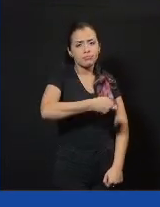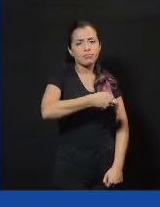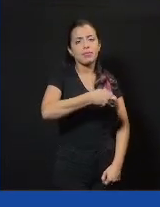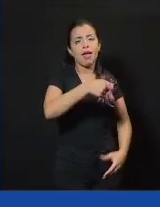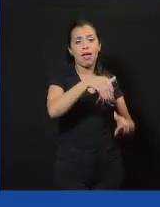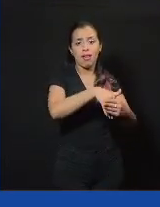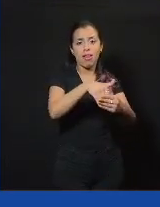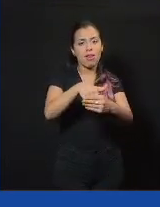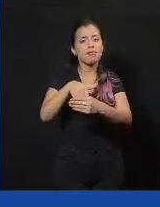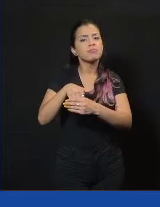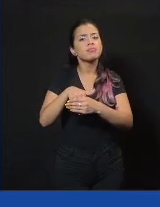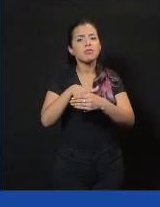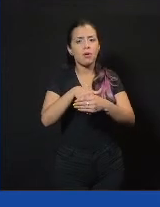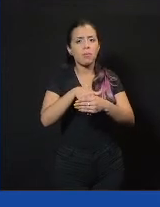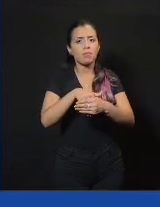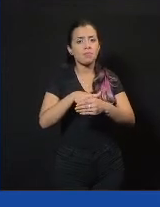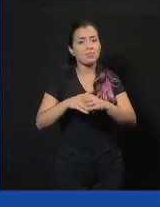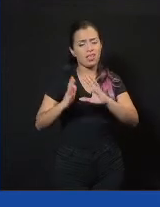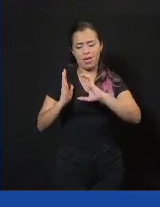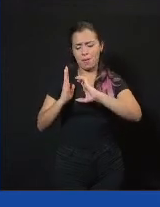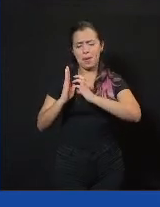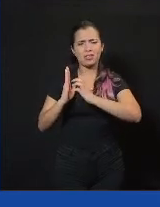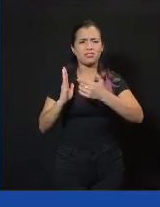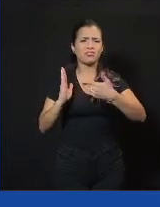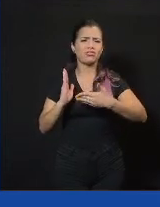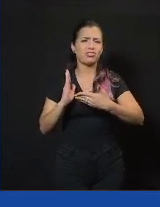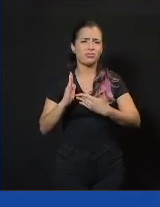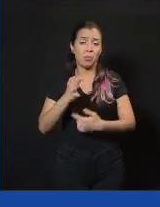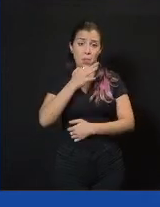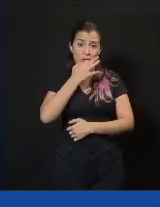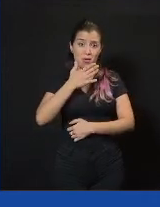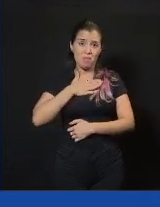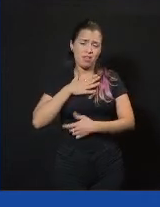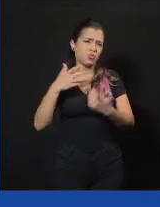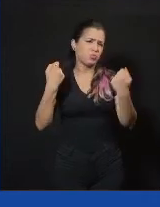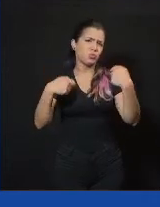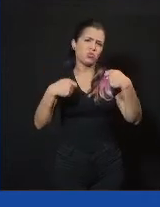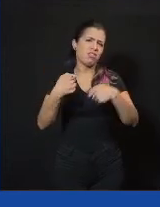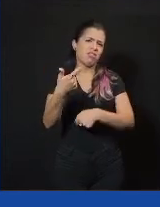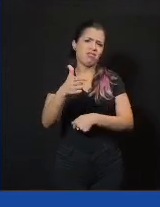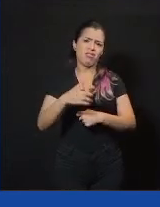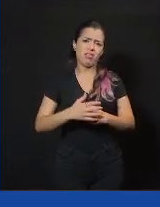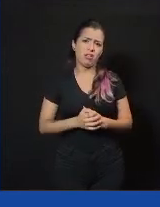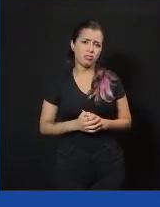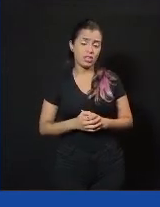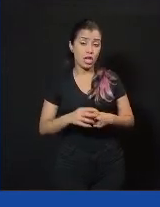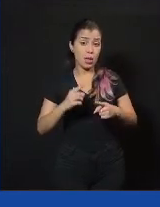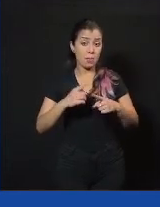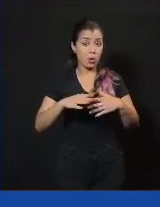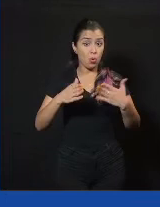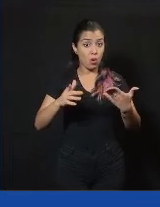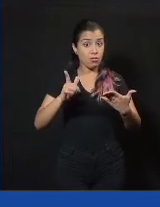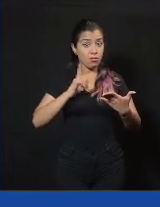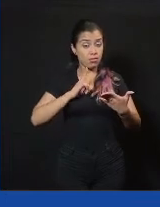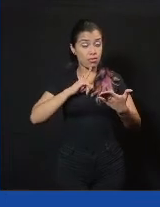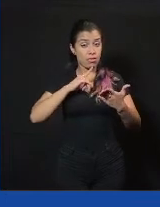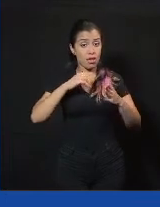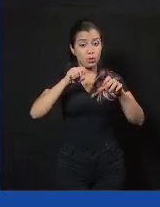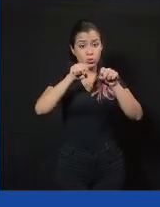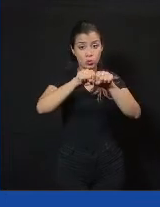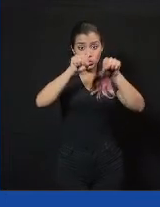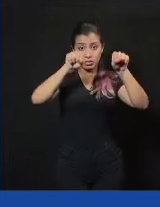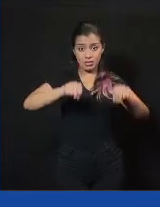Os partidos são desnecessários, na minha visão, porque depois que se registra como candidato no sistema